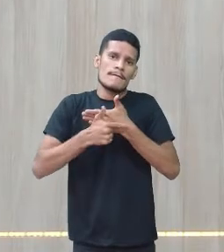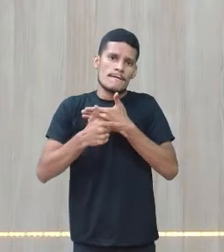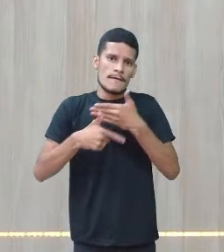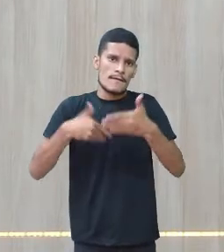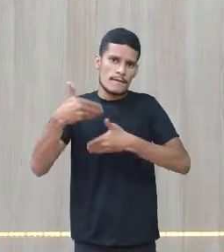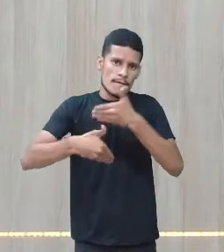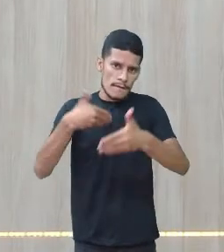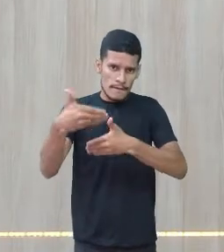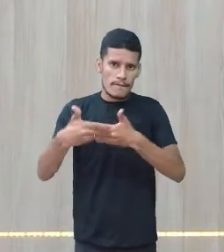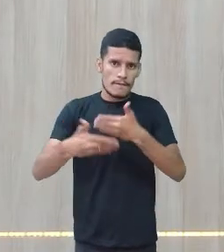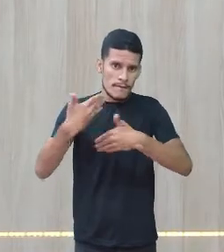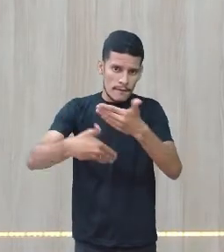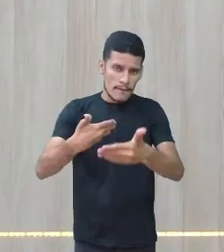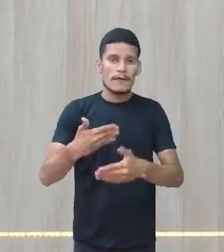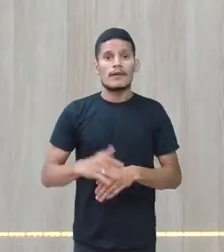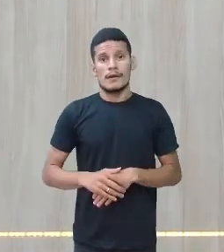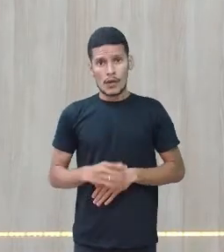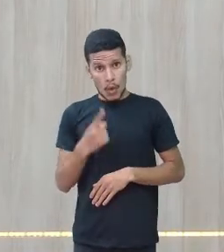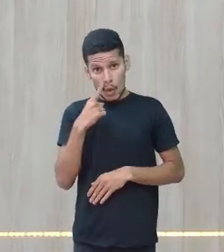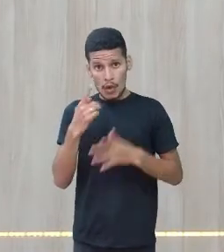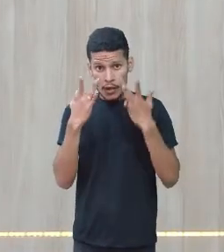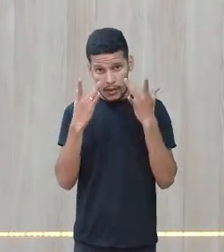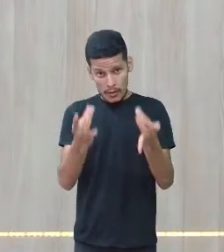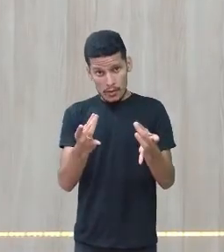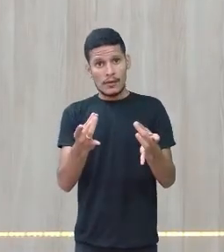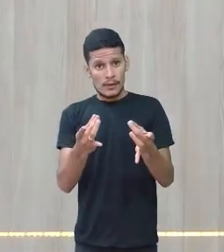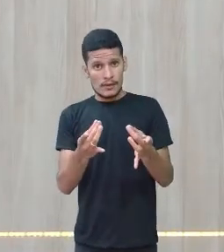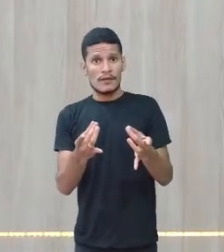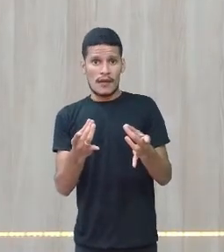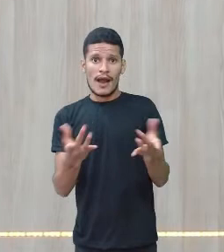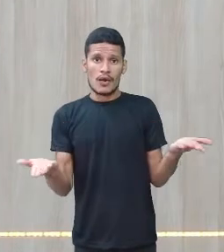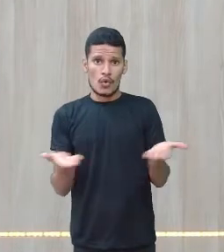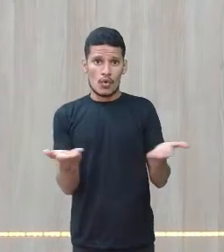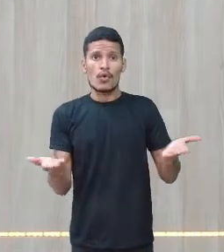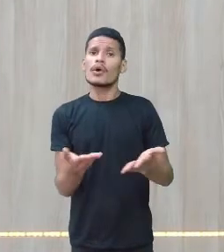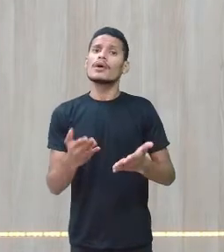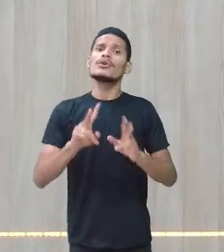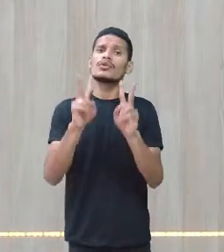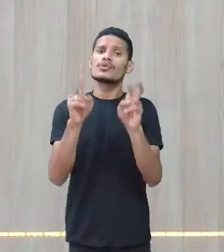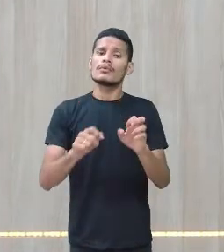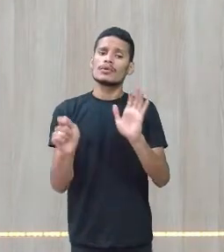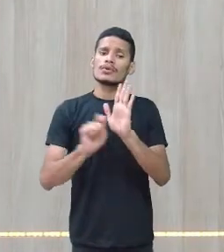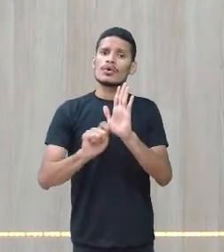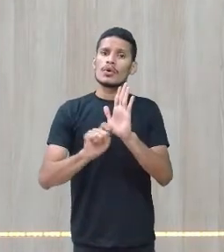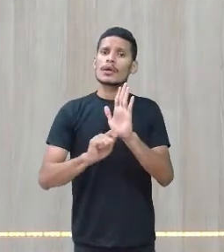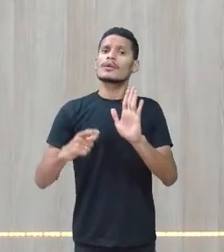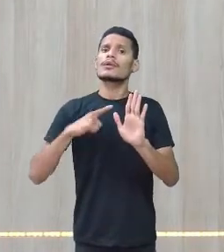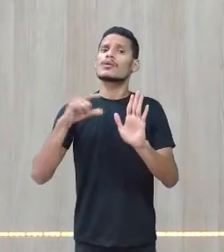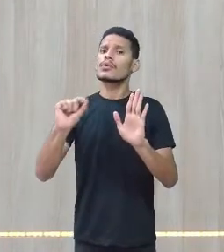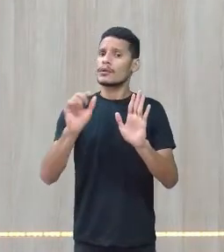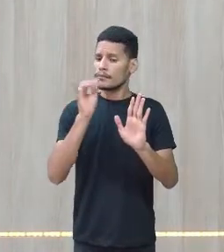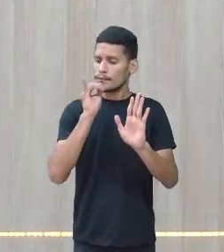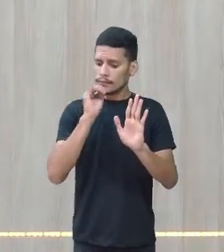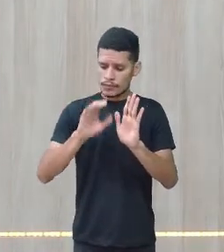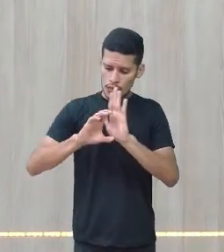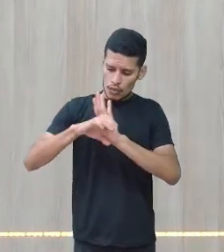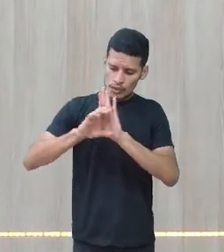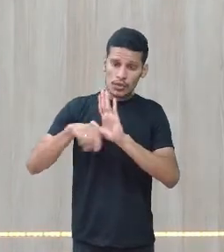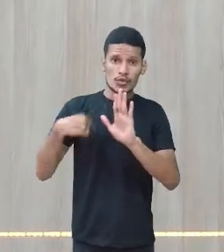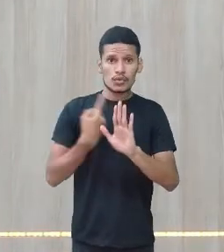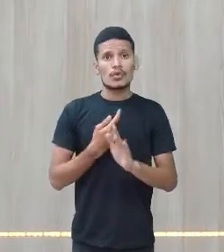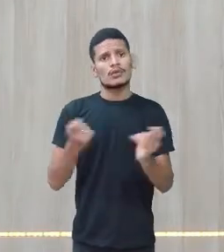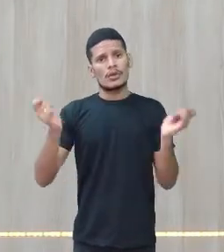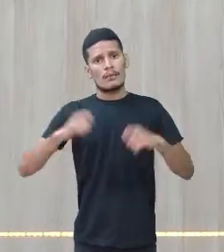E aí, pessoal, estão vendo agora que a questão aí, né, das drogas, por esse conceito, a gente vai